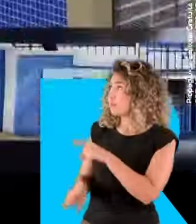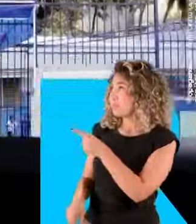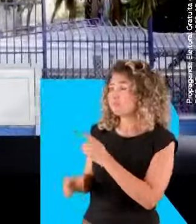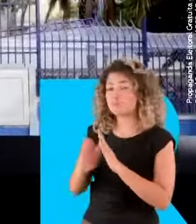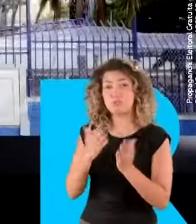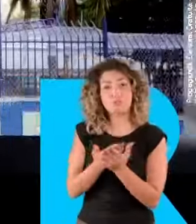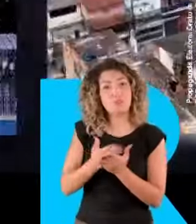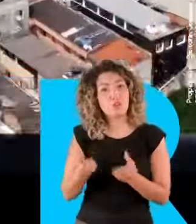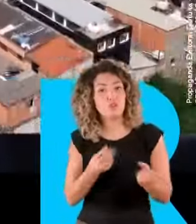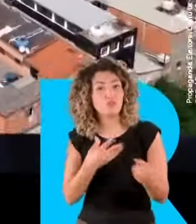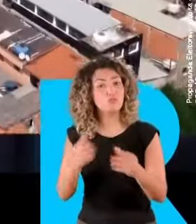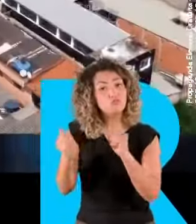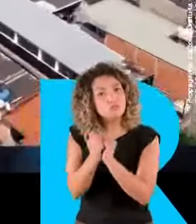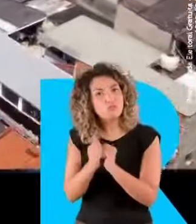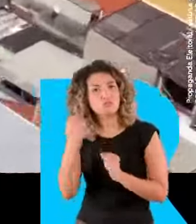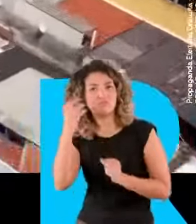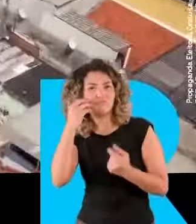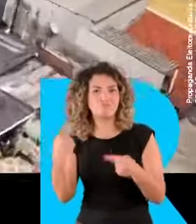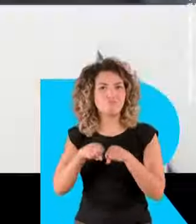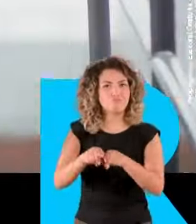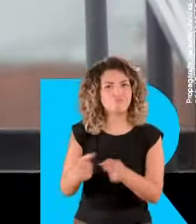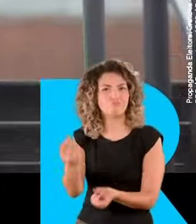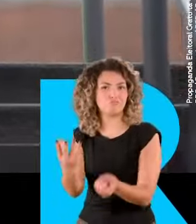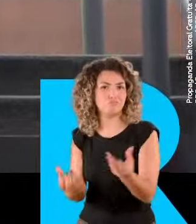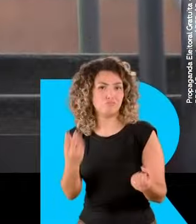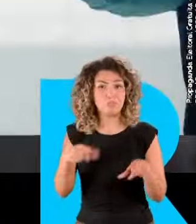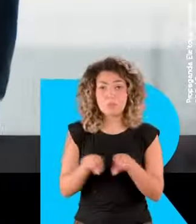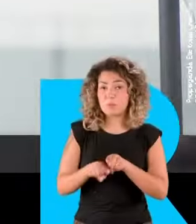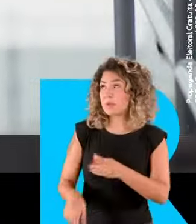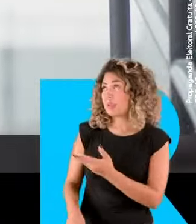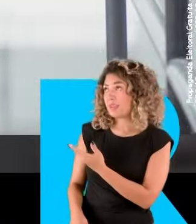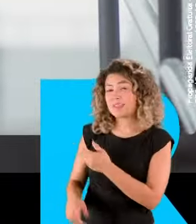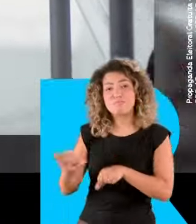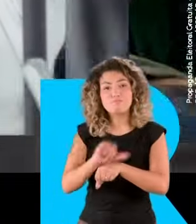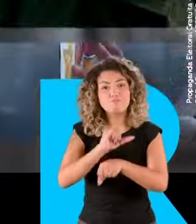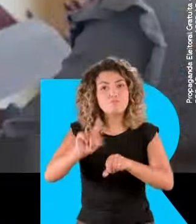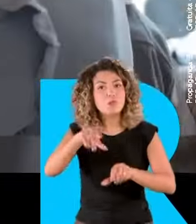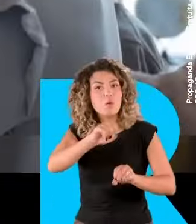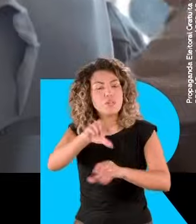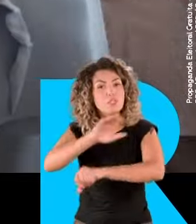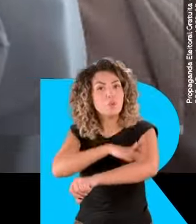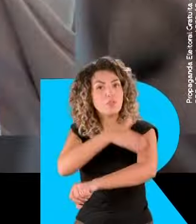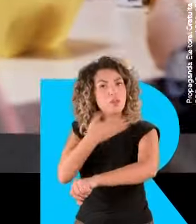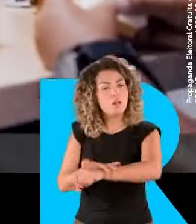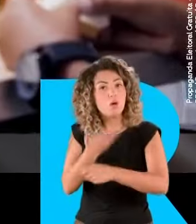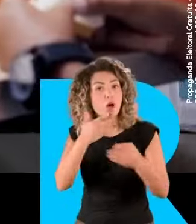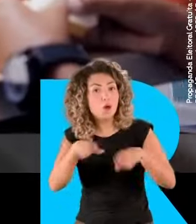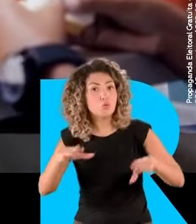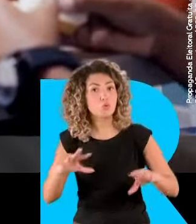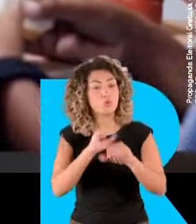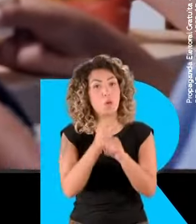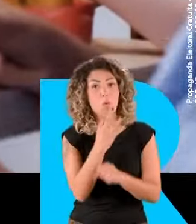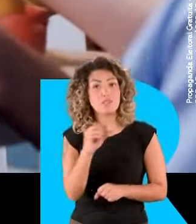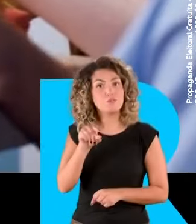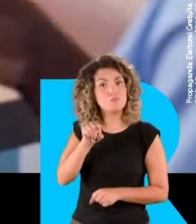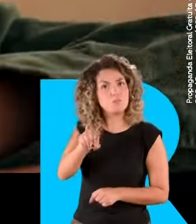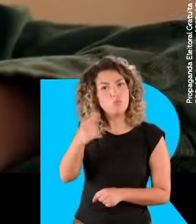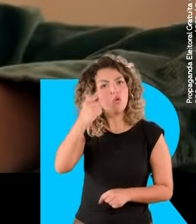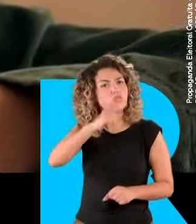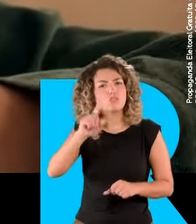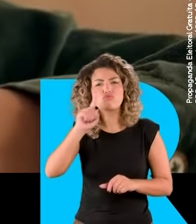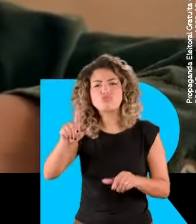85 novas escolas, junto com Bruno Covas. Ampliou o programa SP Ensino Integral, 400 mil alunos passam um